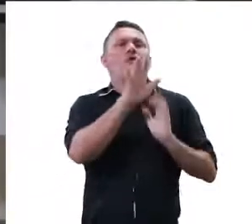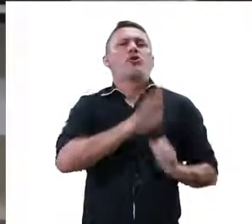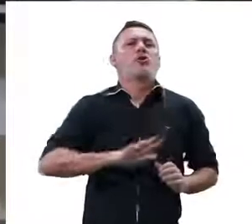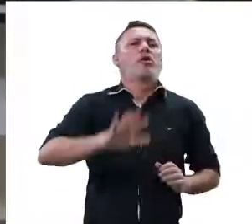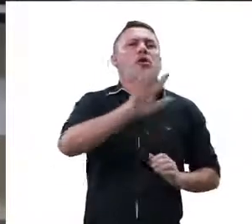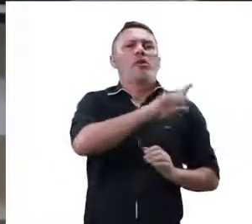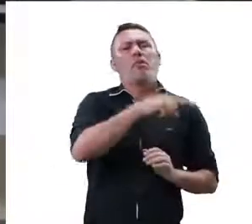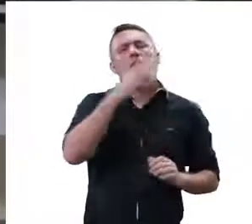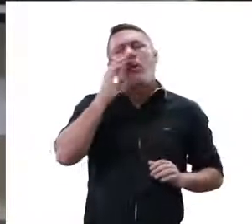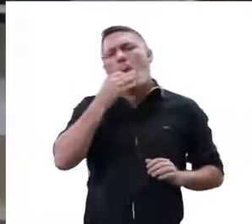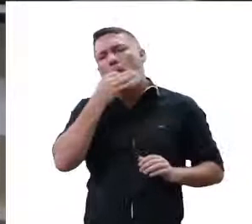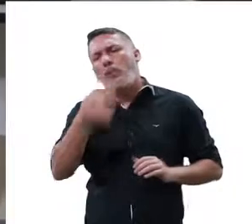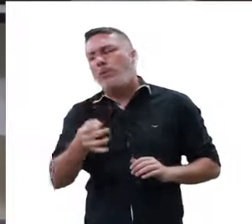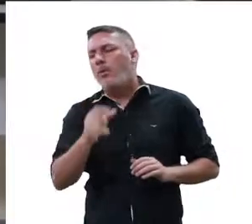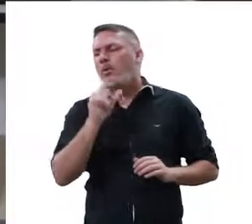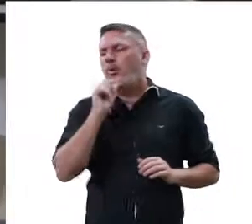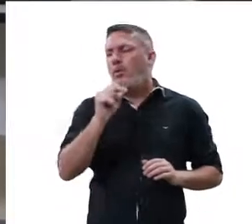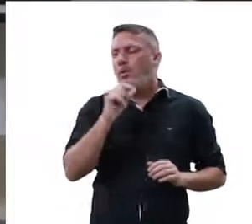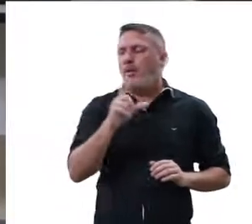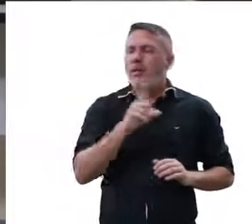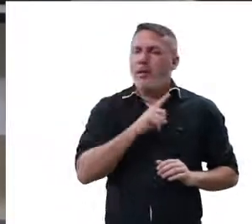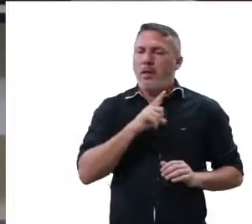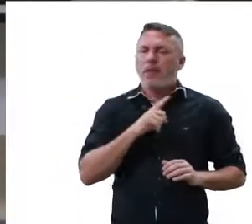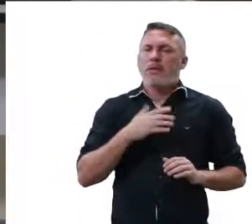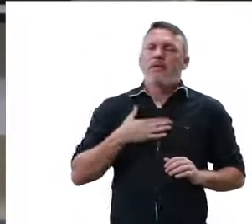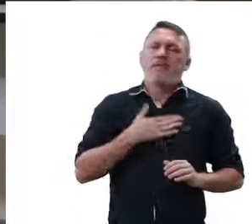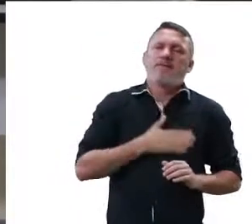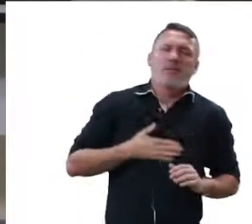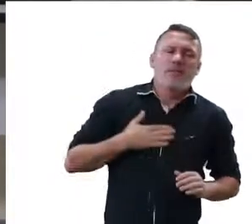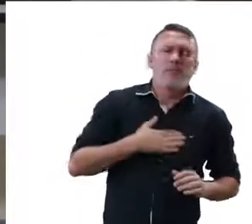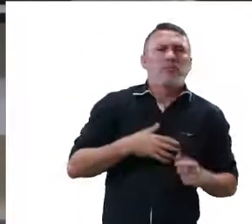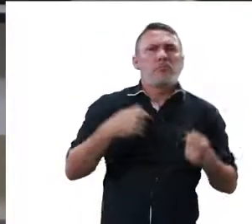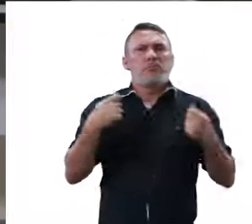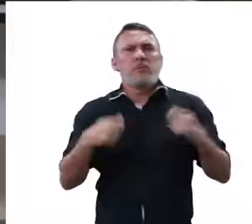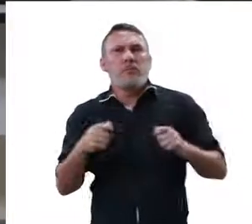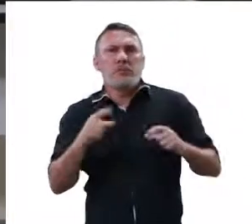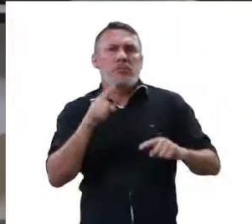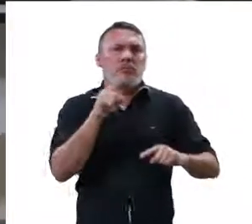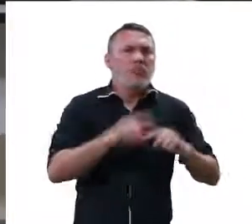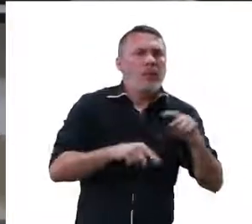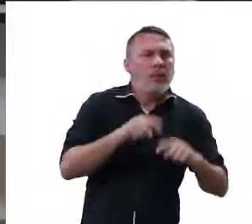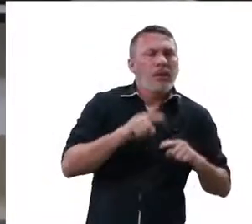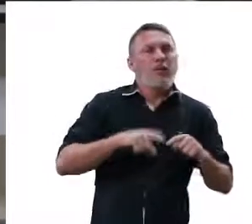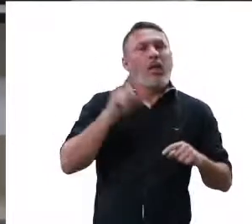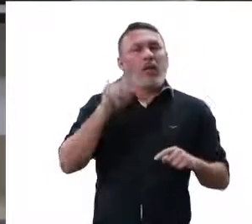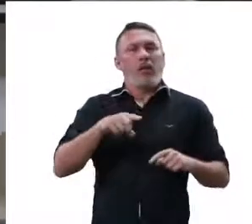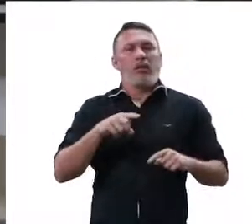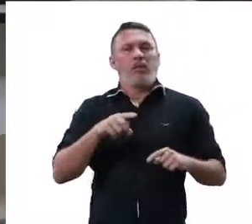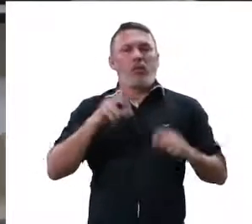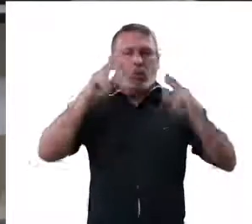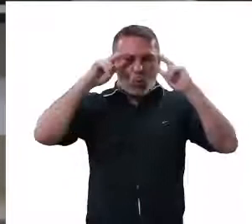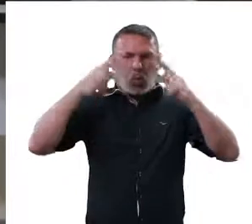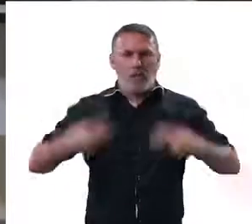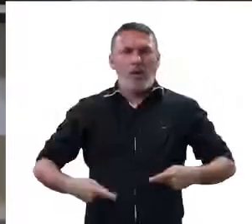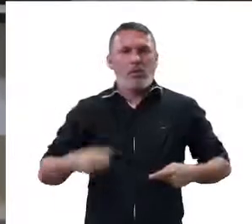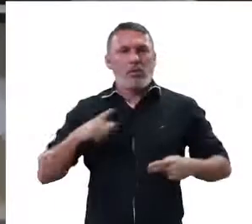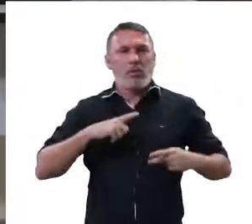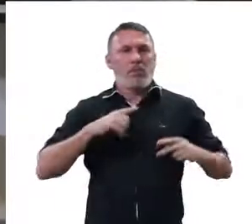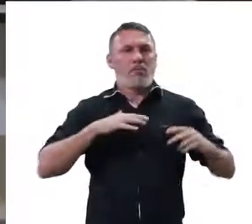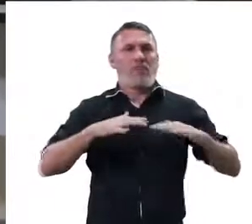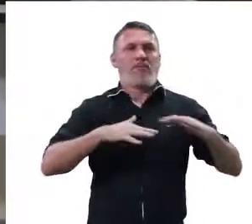lei geral, né, que ele vai falar que a satisfação das necessidades materiais é aquilo que move o